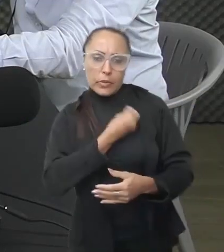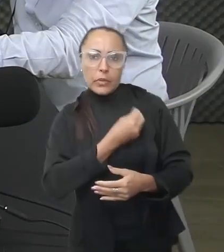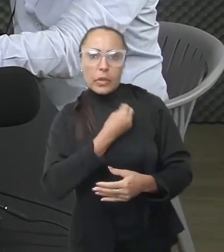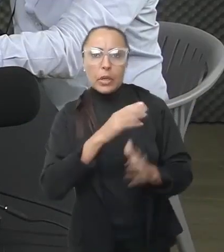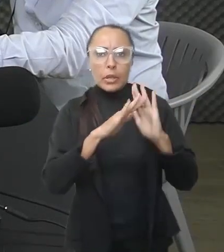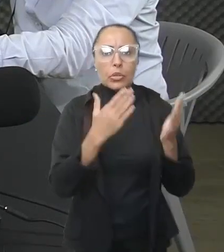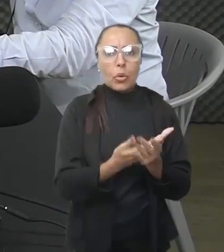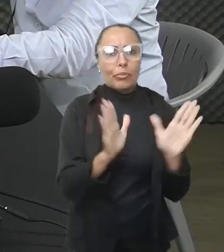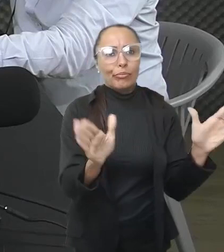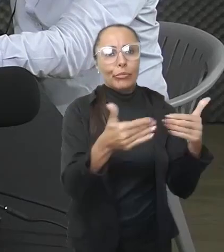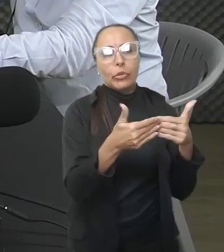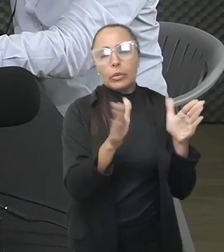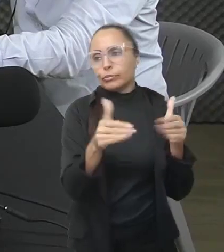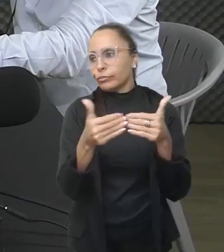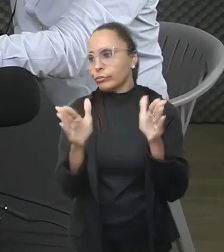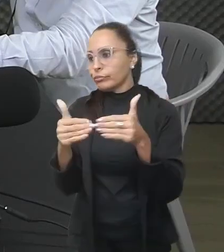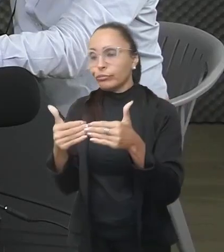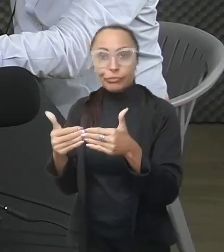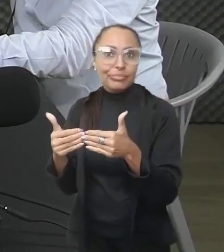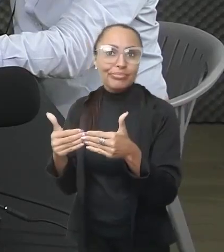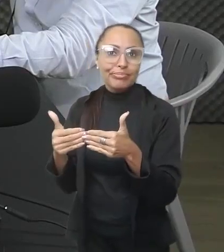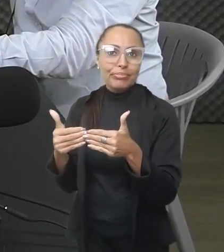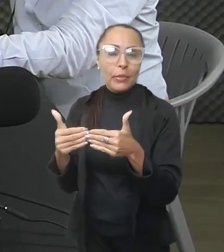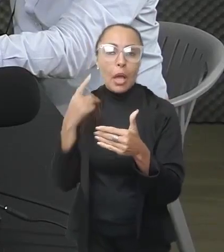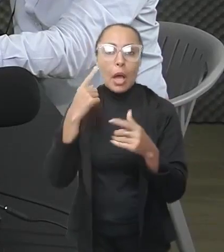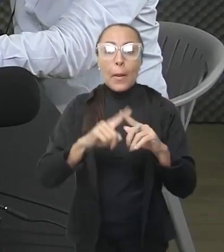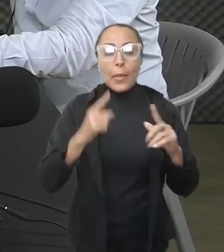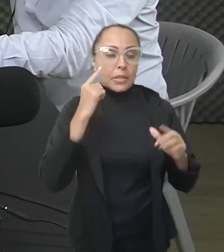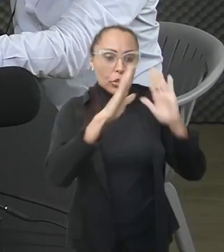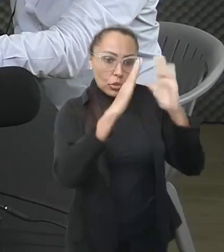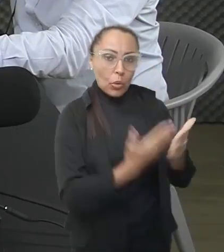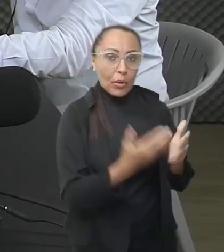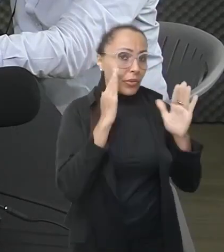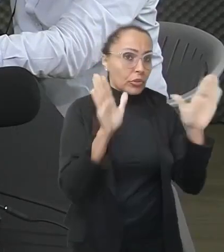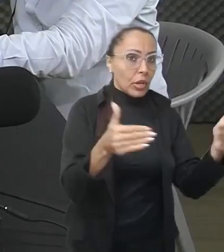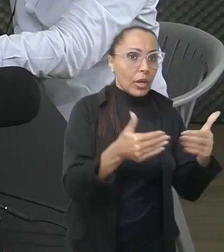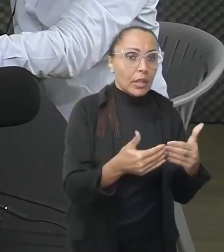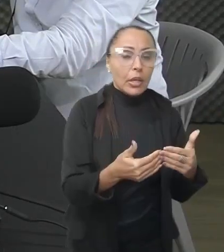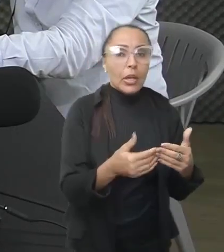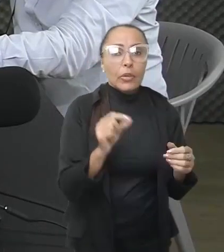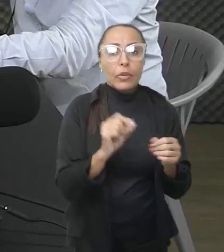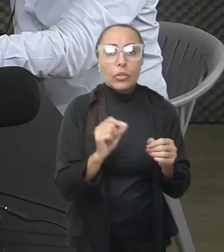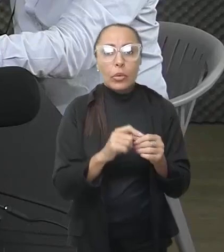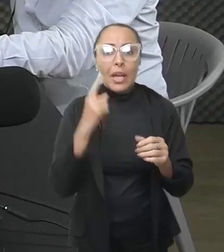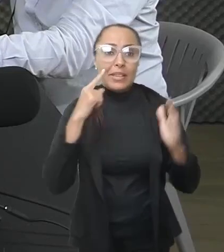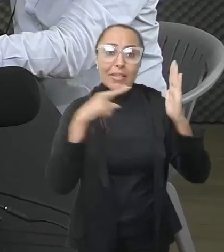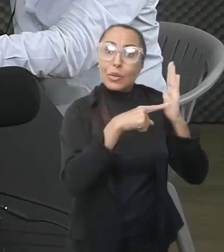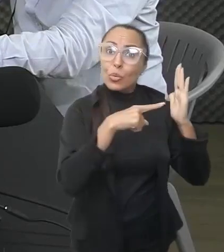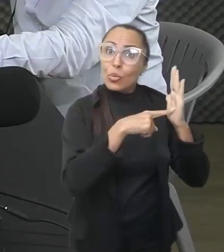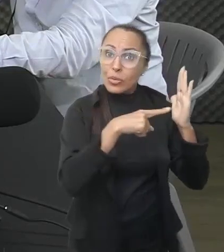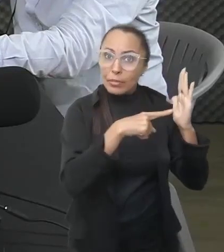escolas fechadas. E as escolas fechadas fizeram com que as denúncias